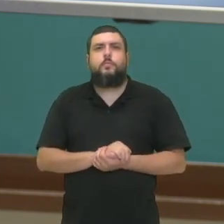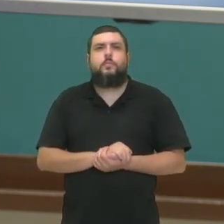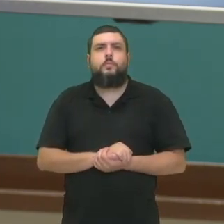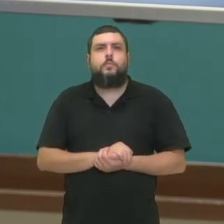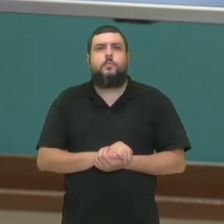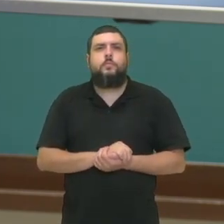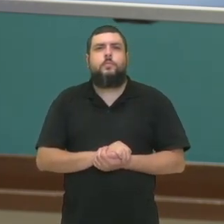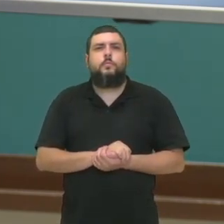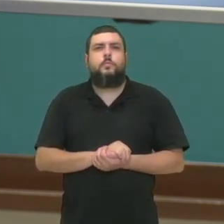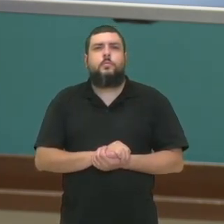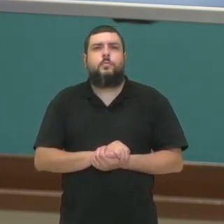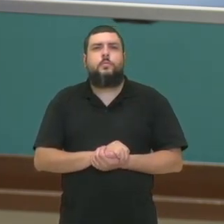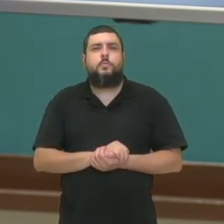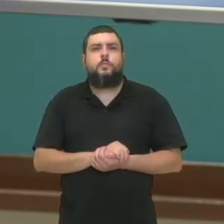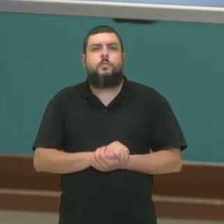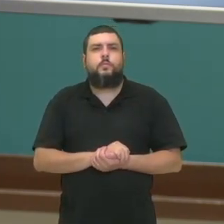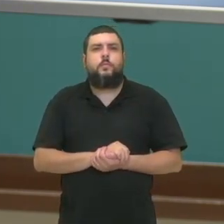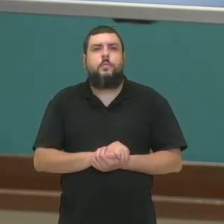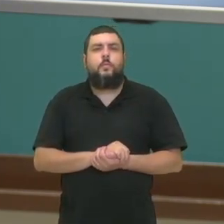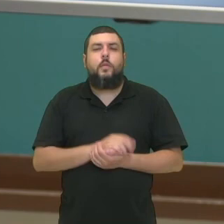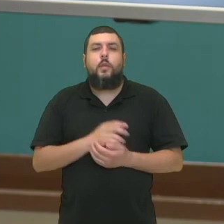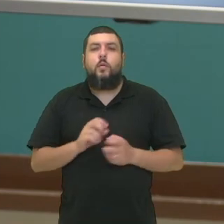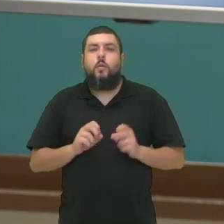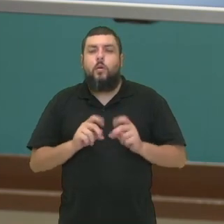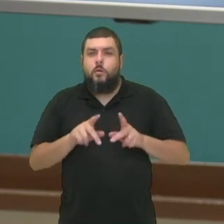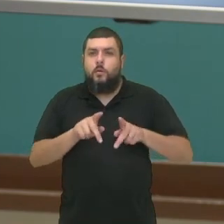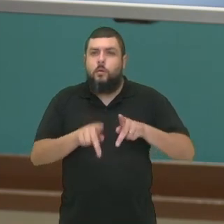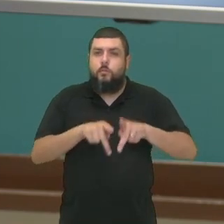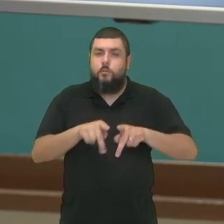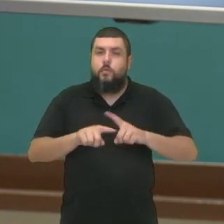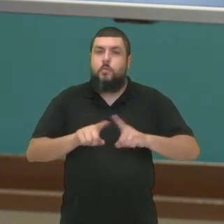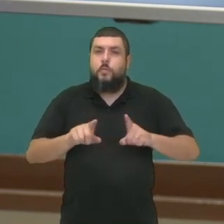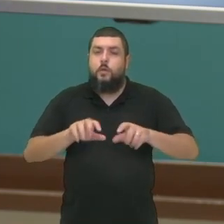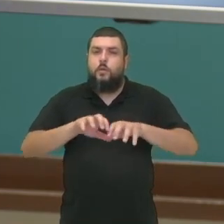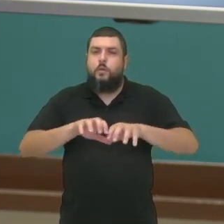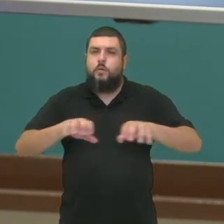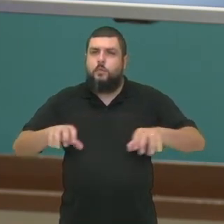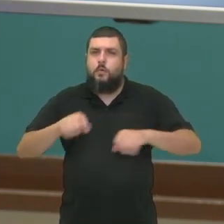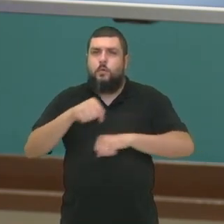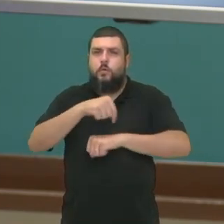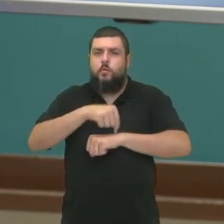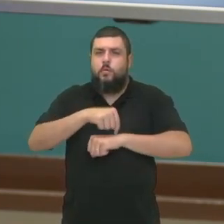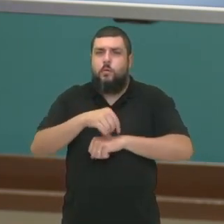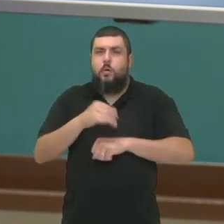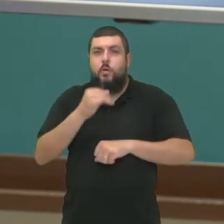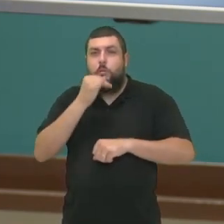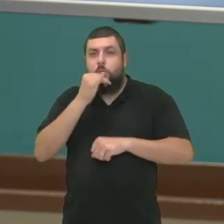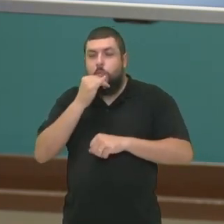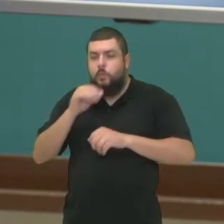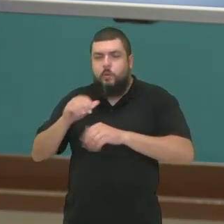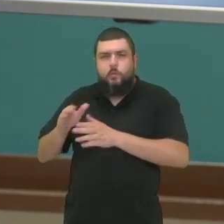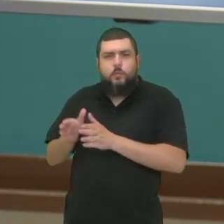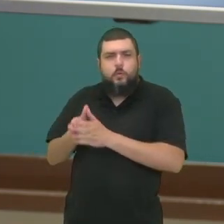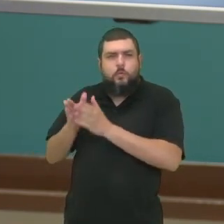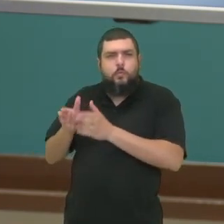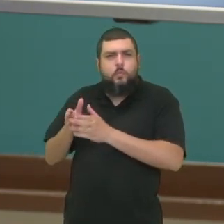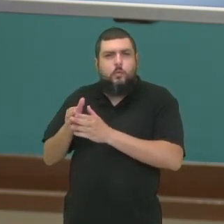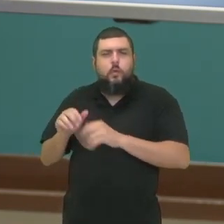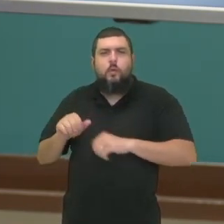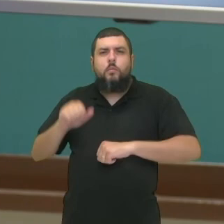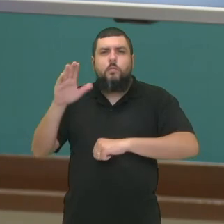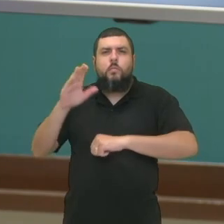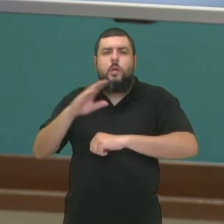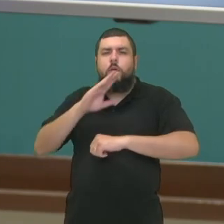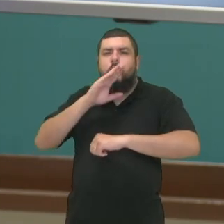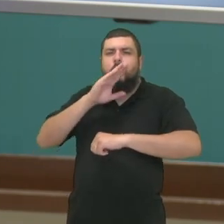Baco. E apesar de ser pública, havia uma questão de divisões de horário, por exemplo, trabalhadores plebeus utilizavam mais ao final do dia e